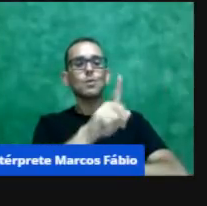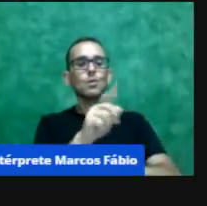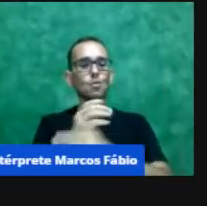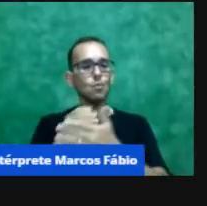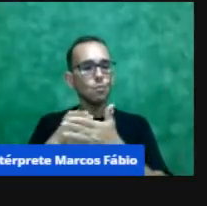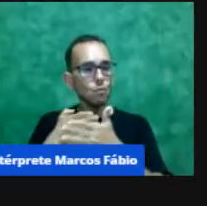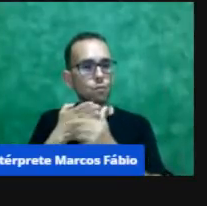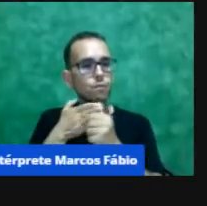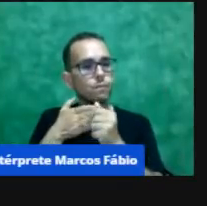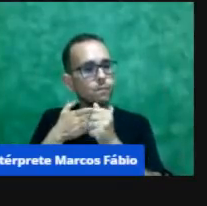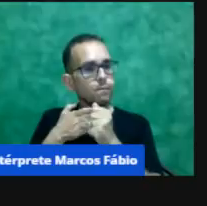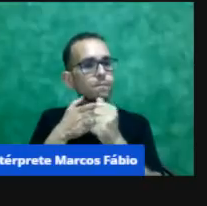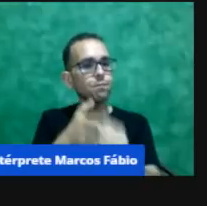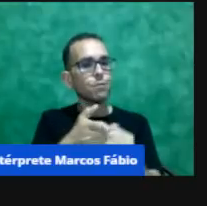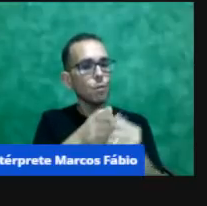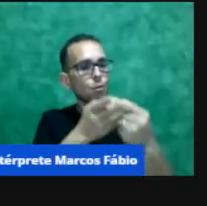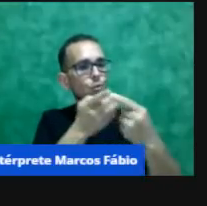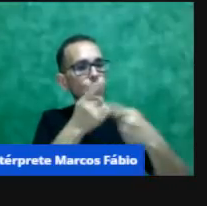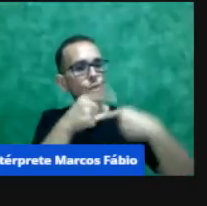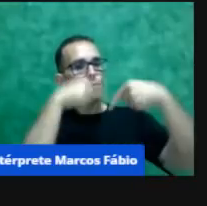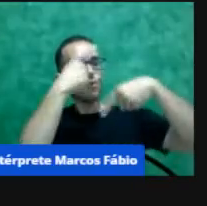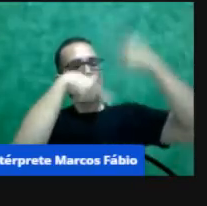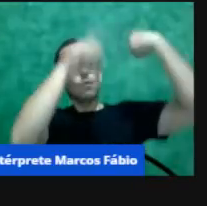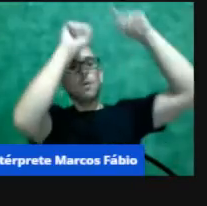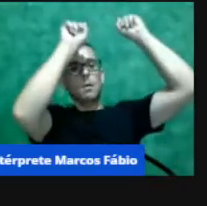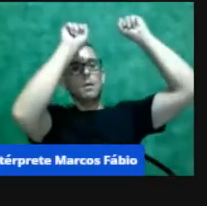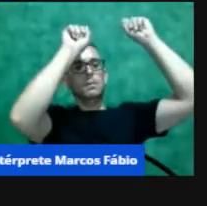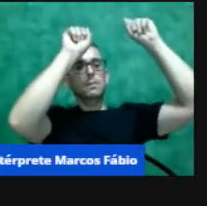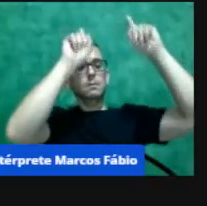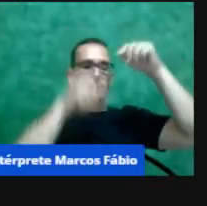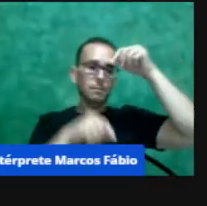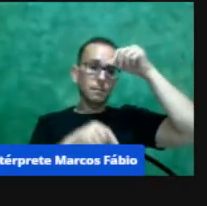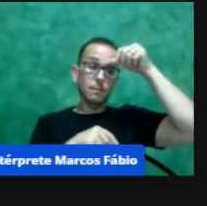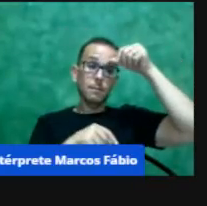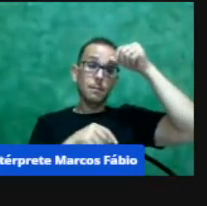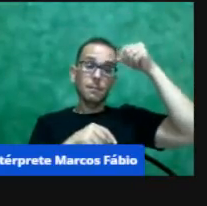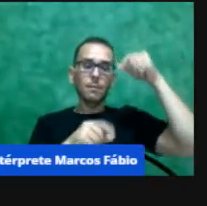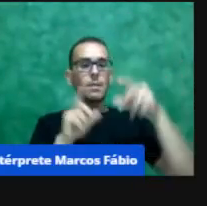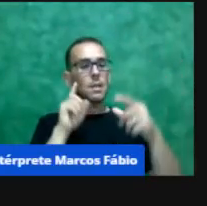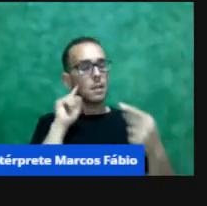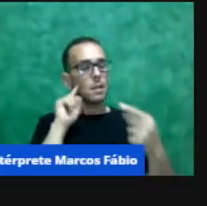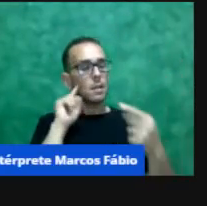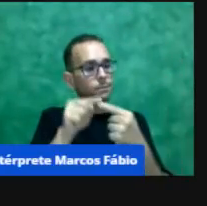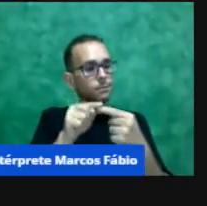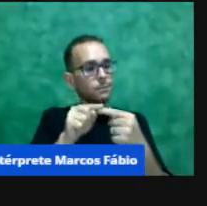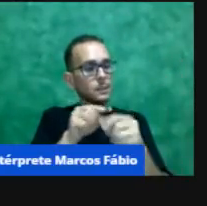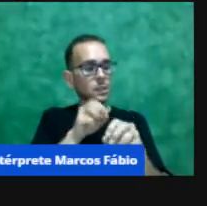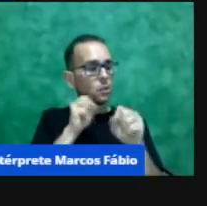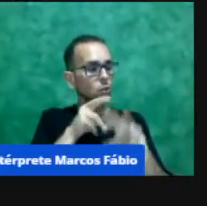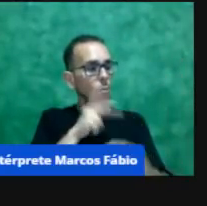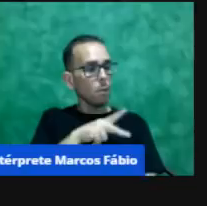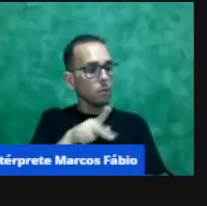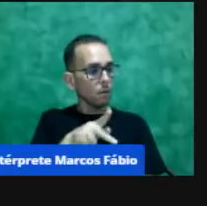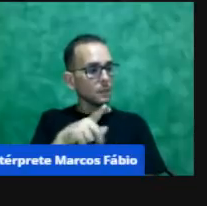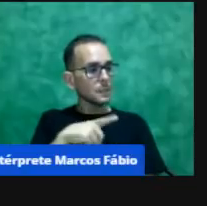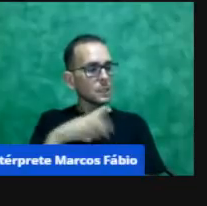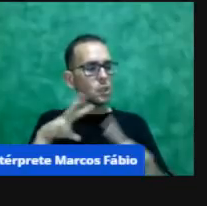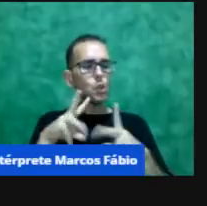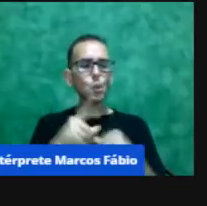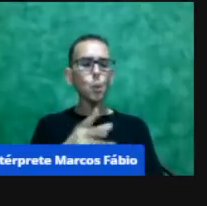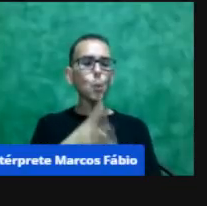desenvolvimento educacional, saindo do modelo de ensino em que o professor detinha todo